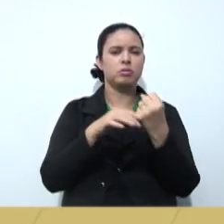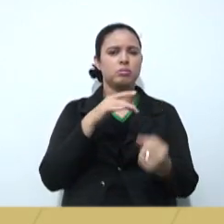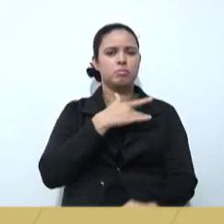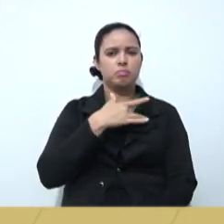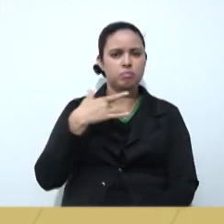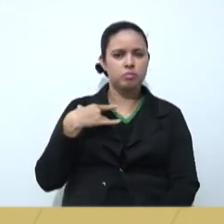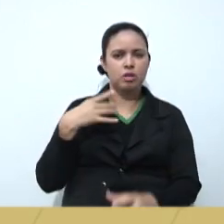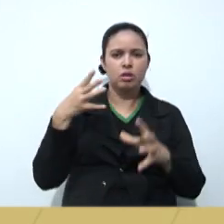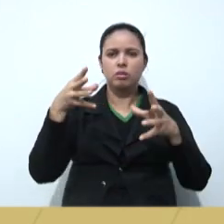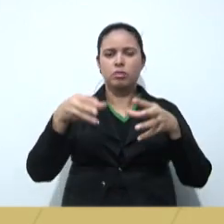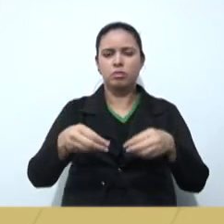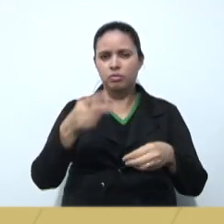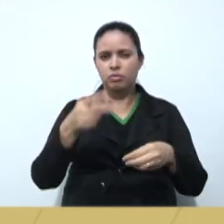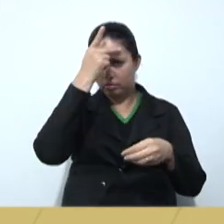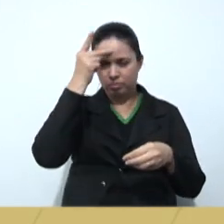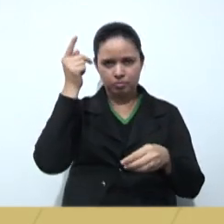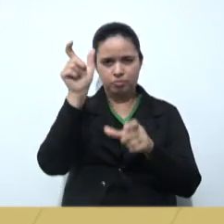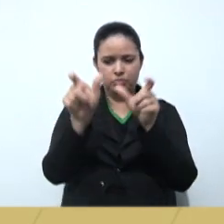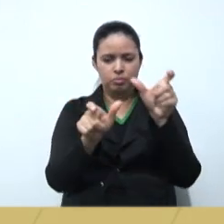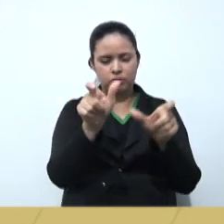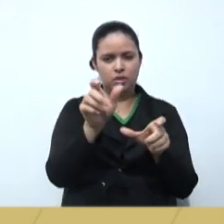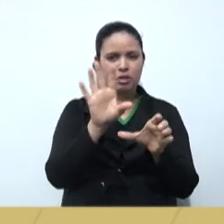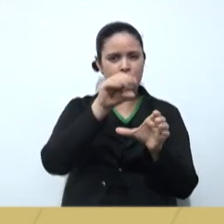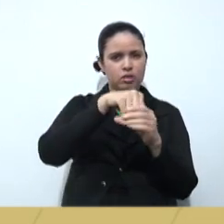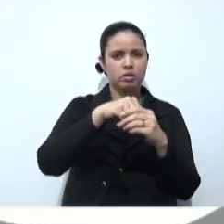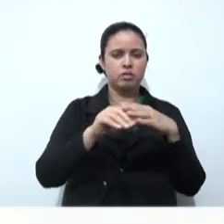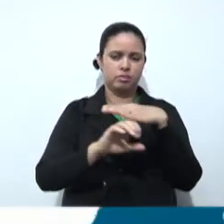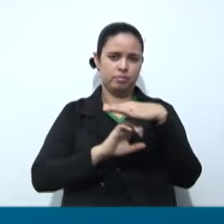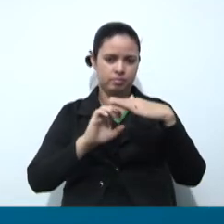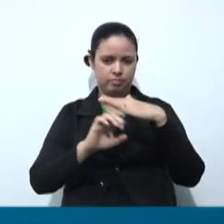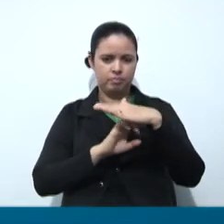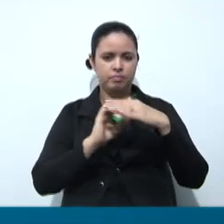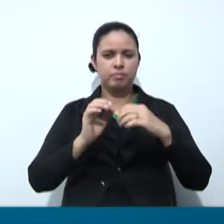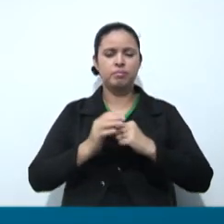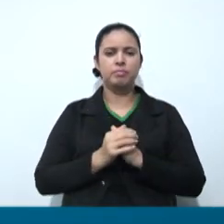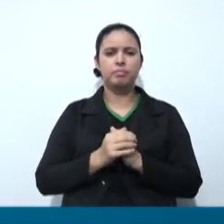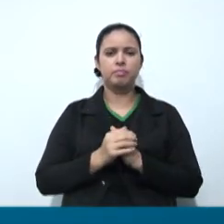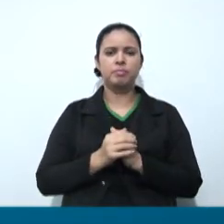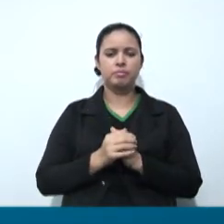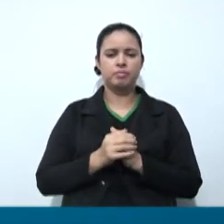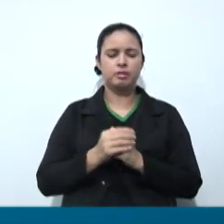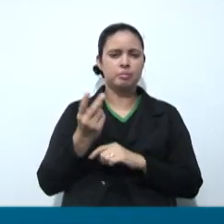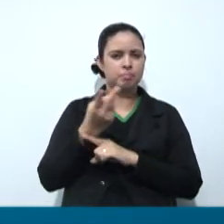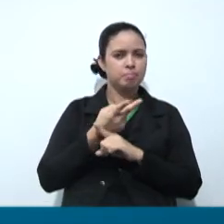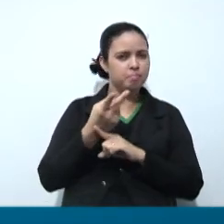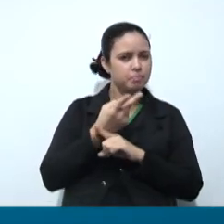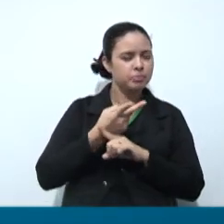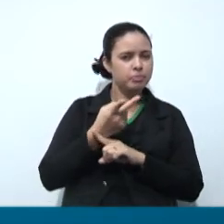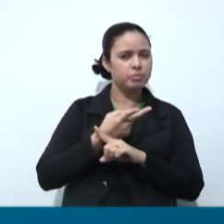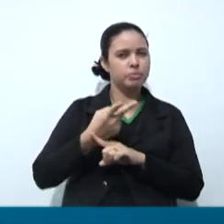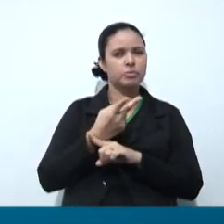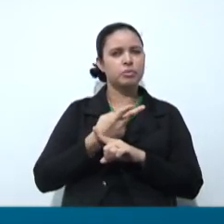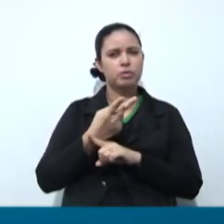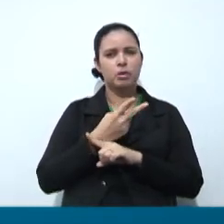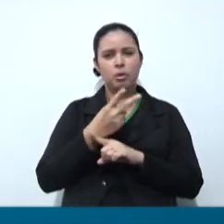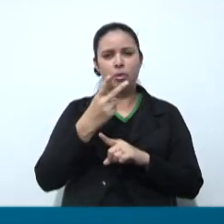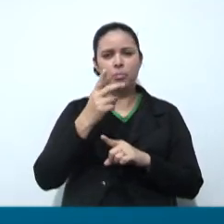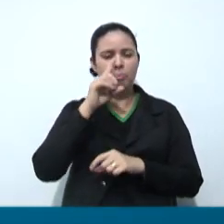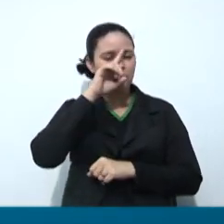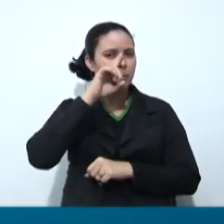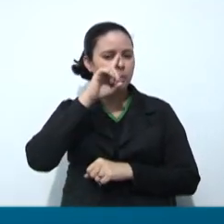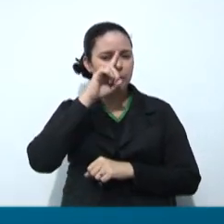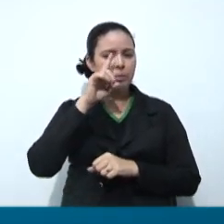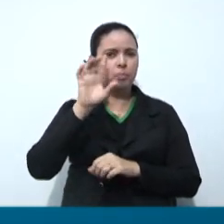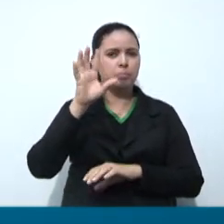os colaboradores diretos e indiretos da empresa. Atuando na investigação e reconhecimento dos riscos que podem